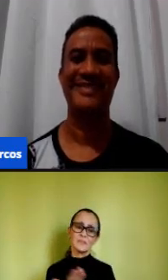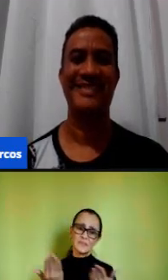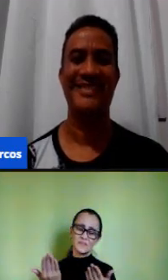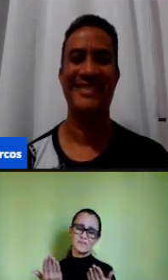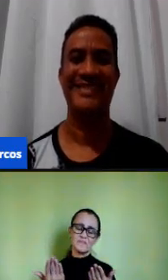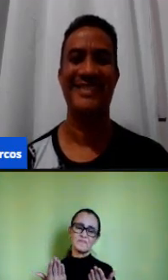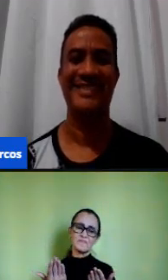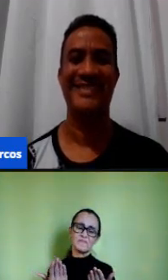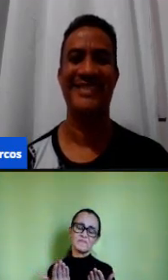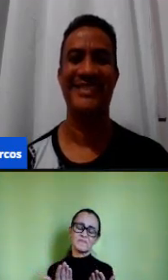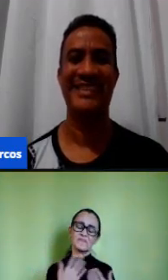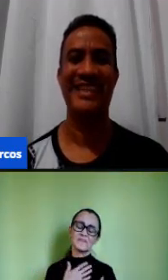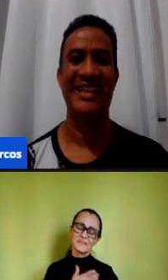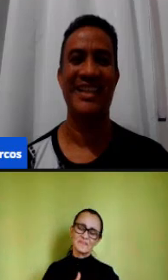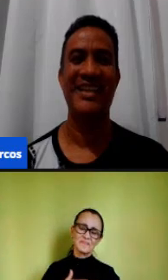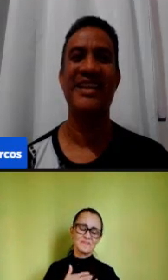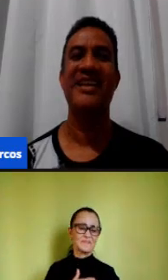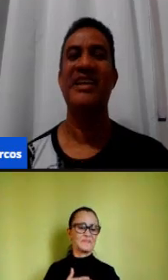prazer em recebê-lo aqui.